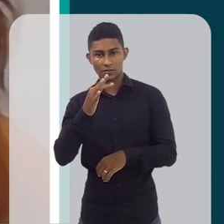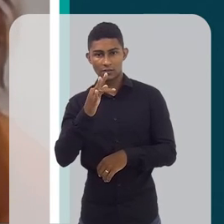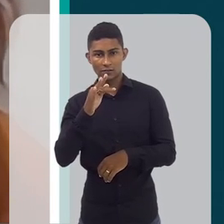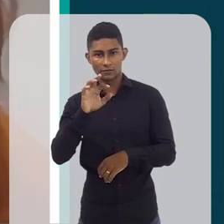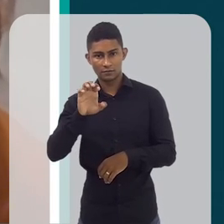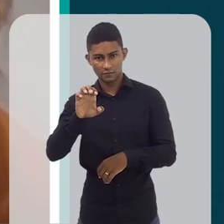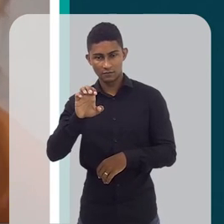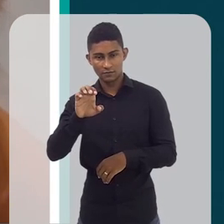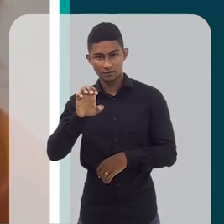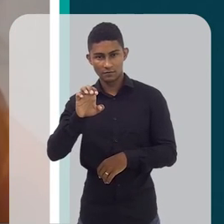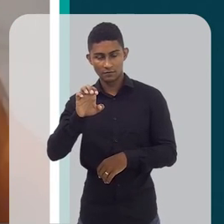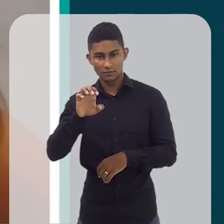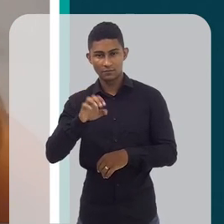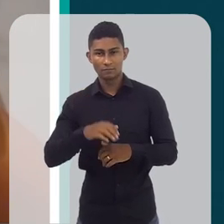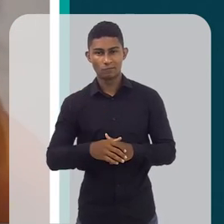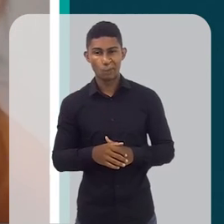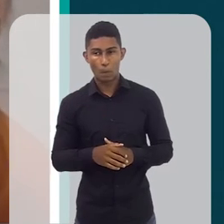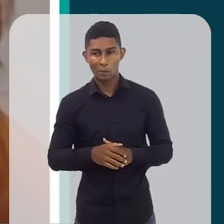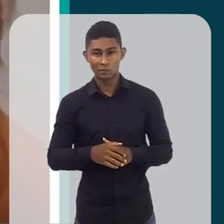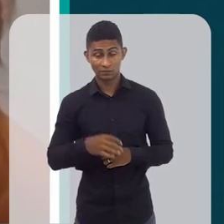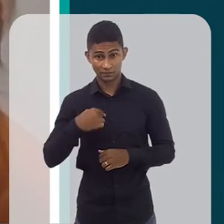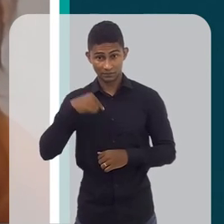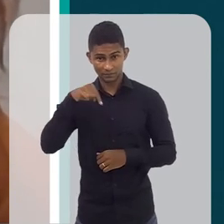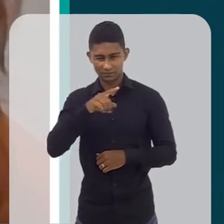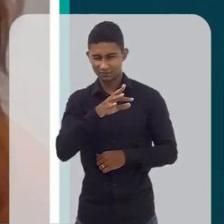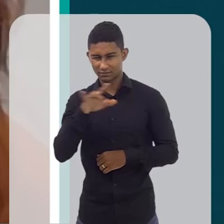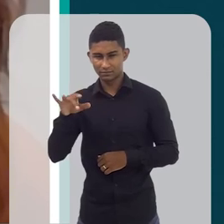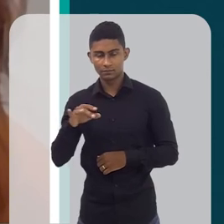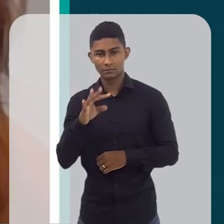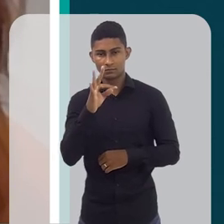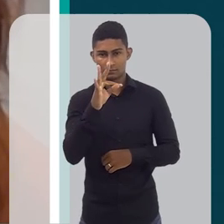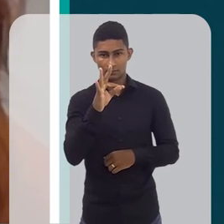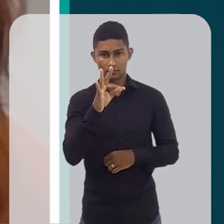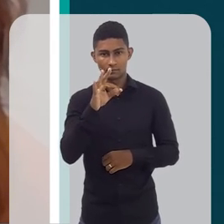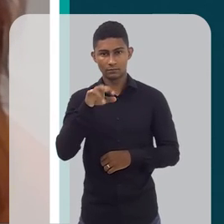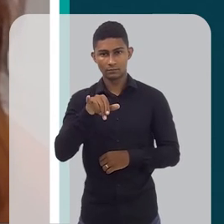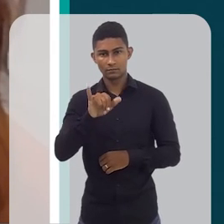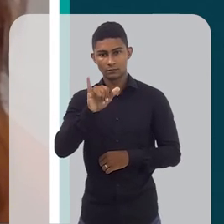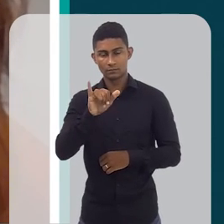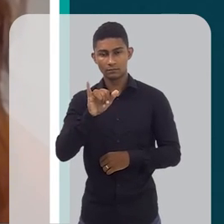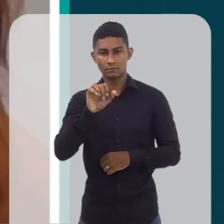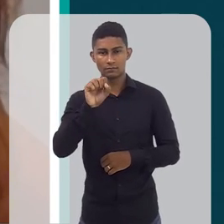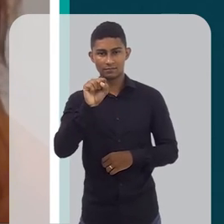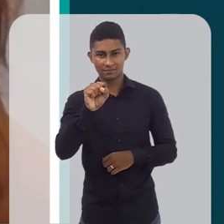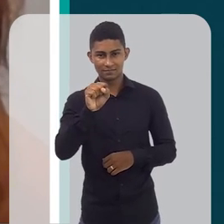Latife. E é o Tizler, e eu vou soletrar então.